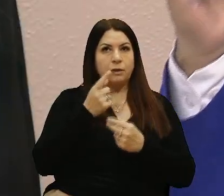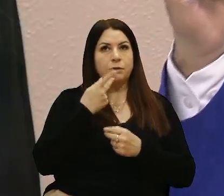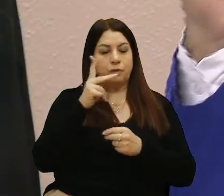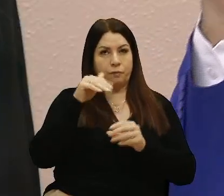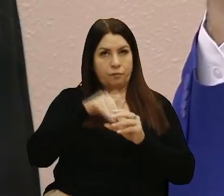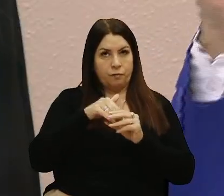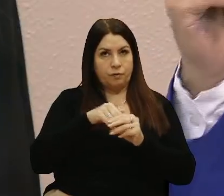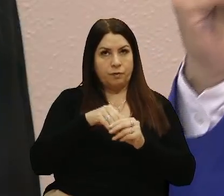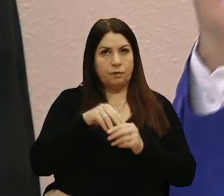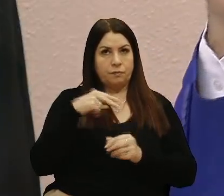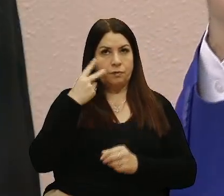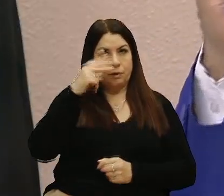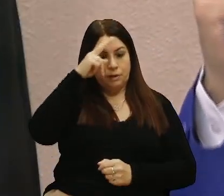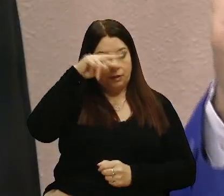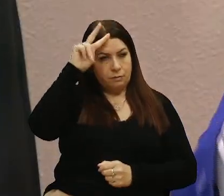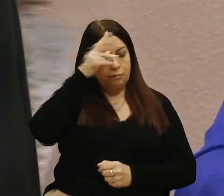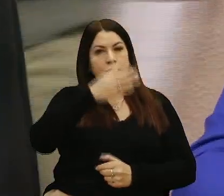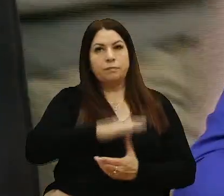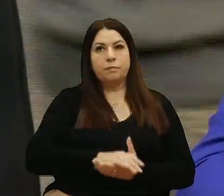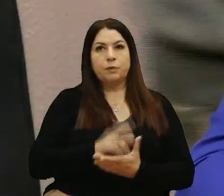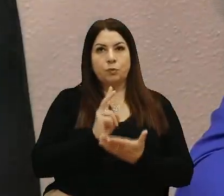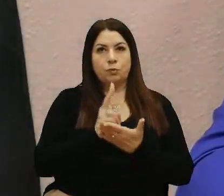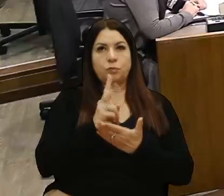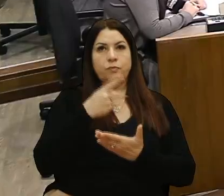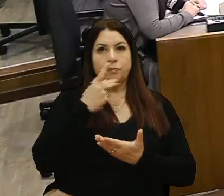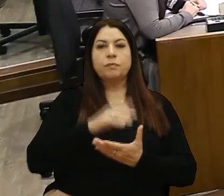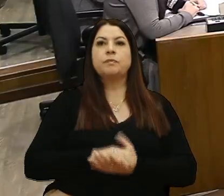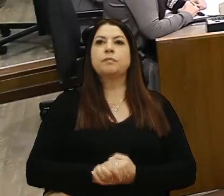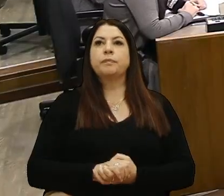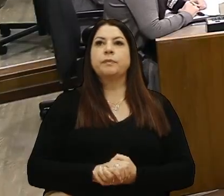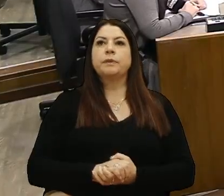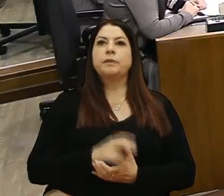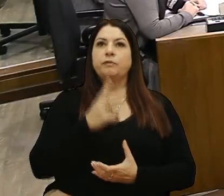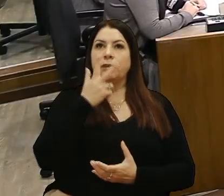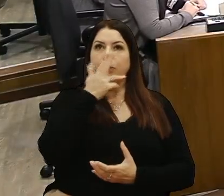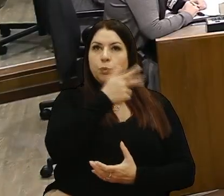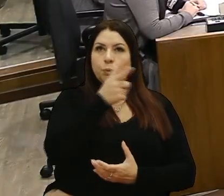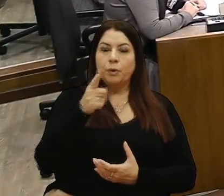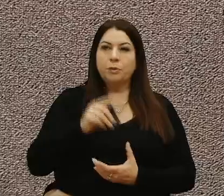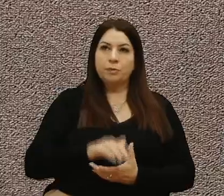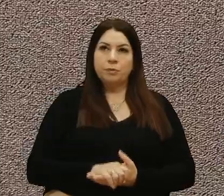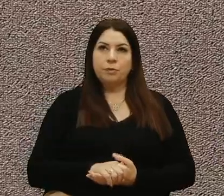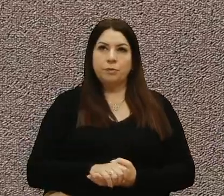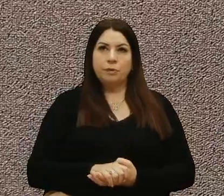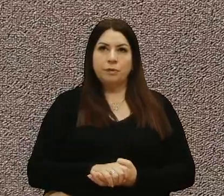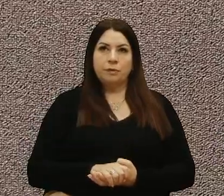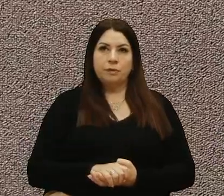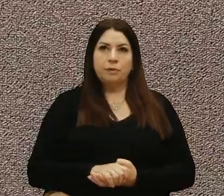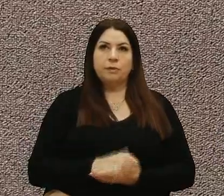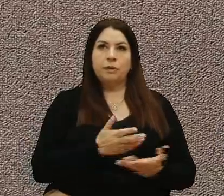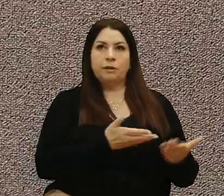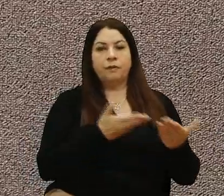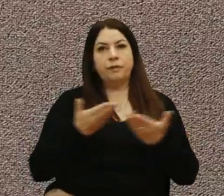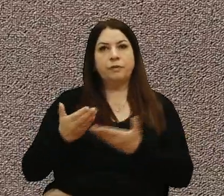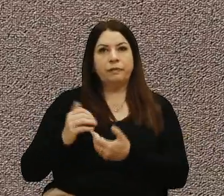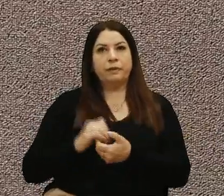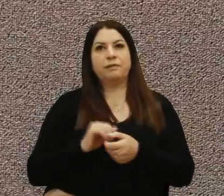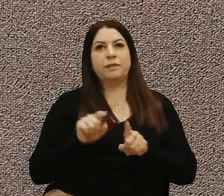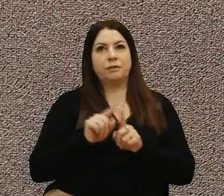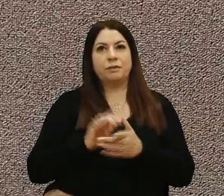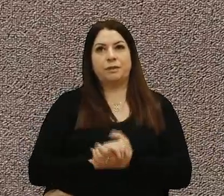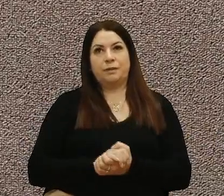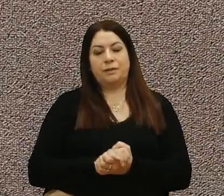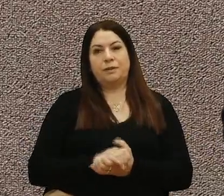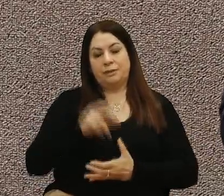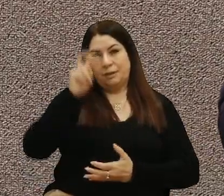voto, vereador Edson da Rosa, obrigado. Segue com a palavra. Nós estamos falando da mesma coisa, tá? Mas então, fica o convite para